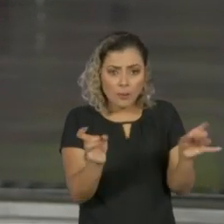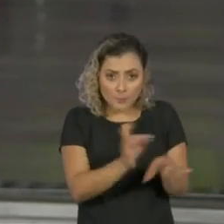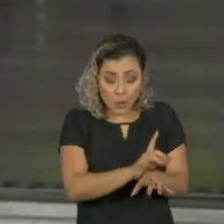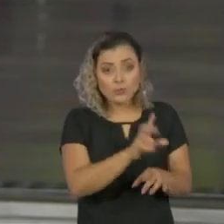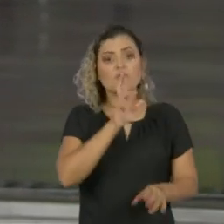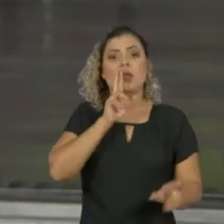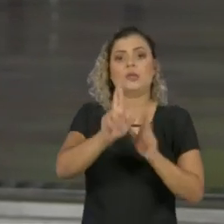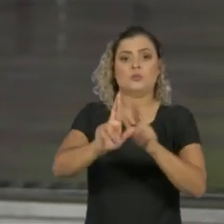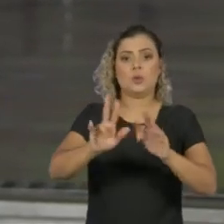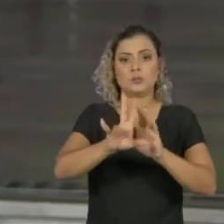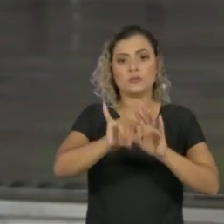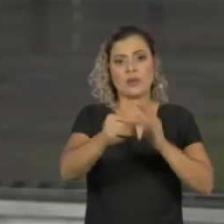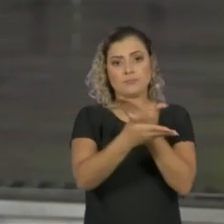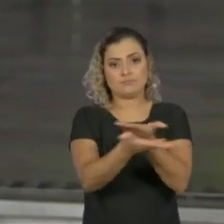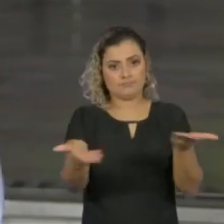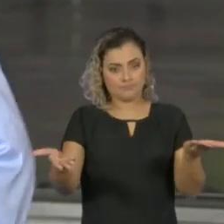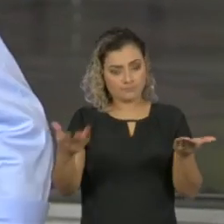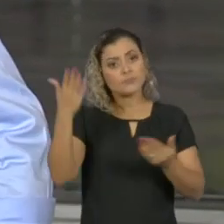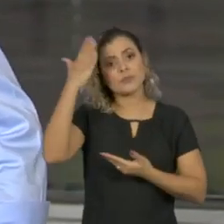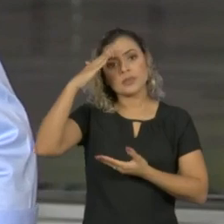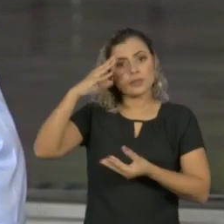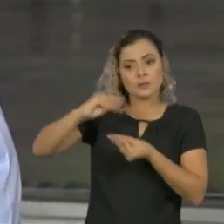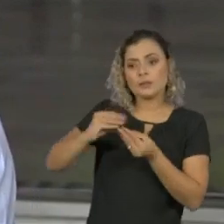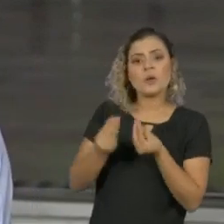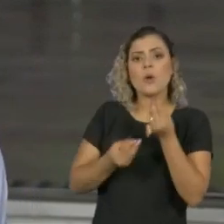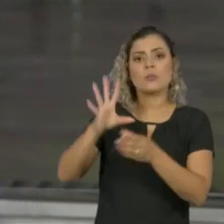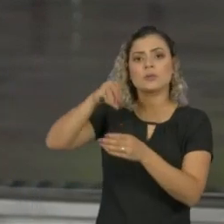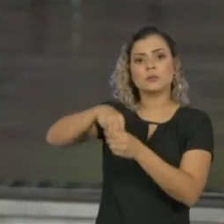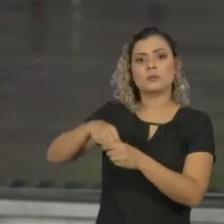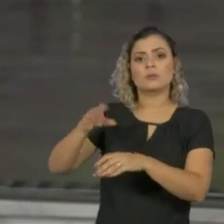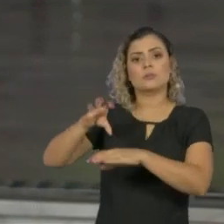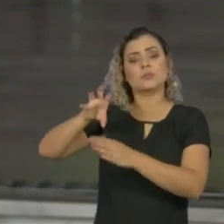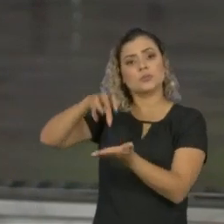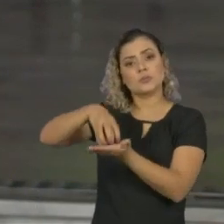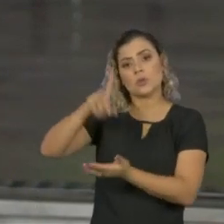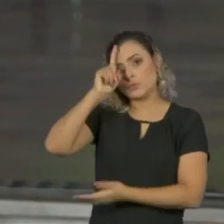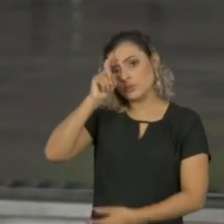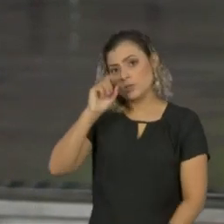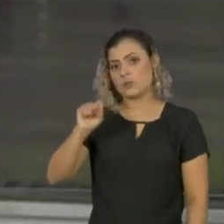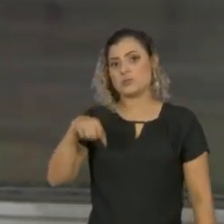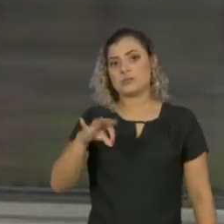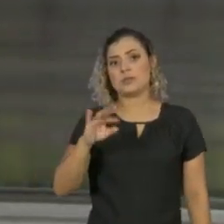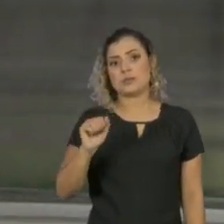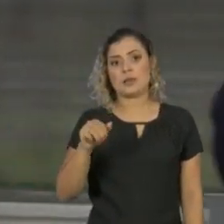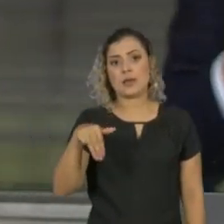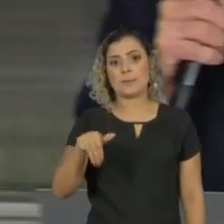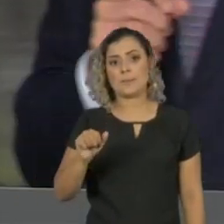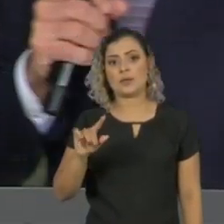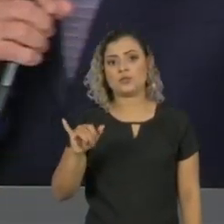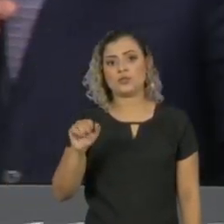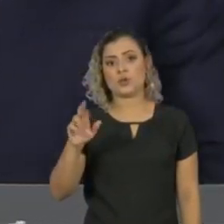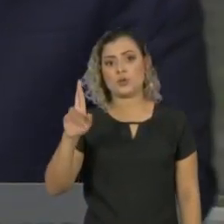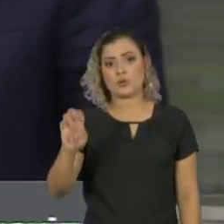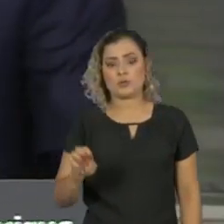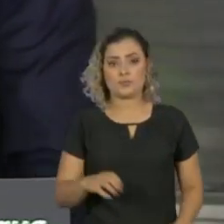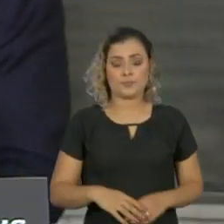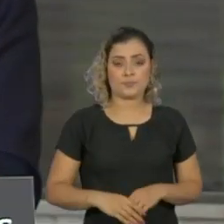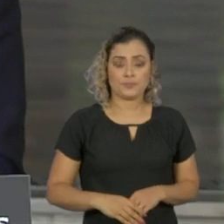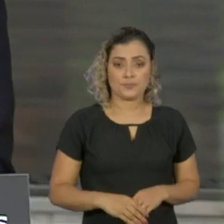vista sanitário e epidemiológico, dentro do Hospital Santa Maggiore. Obrigado, secretário Edson